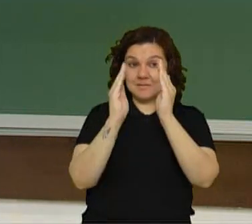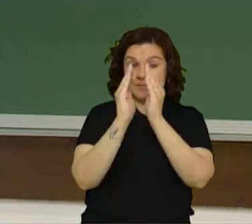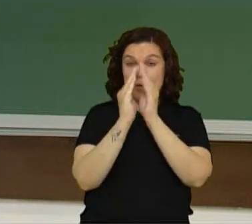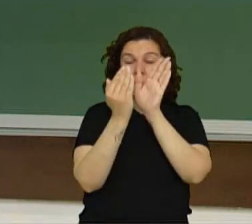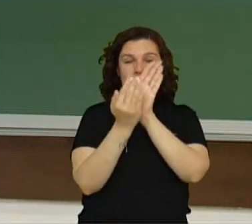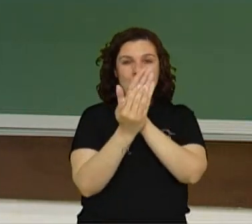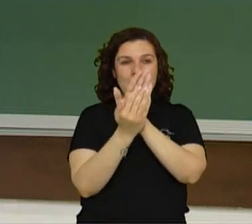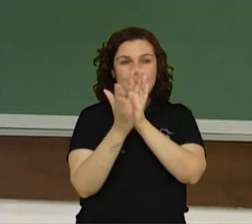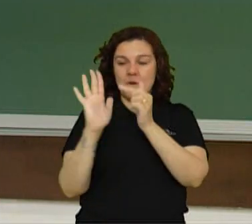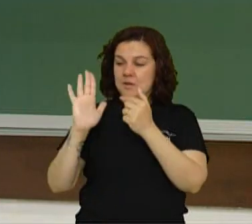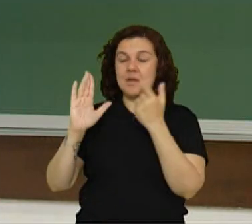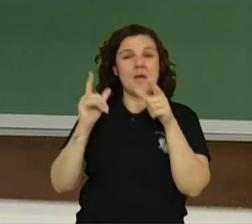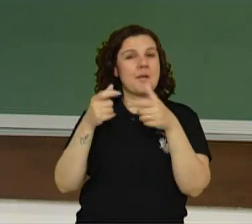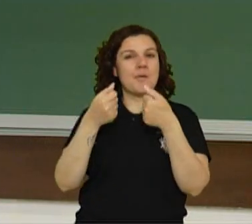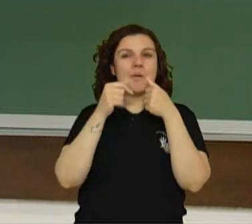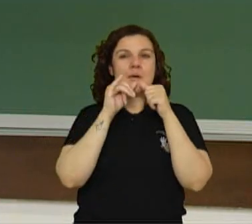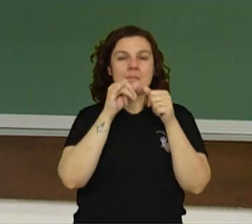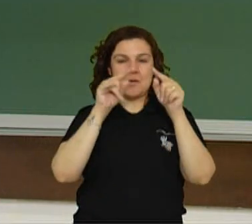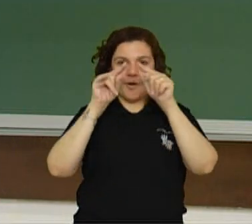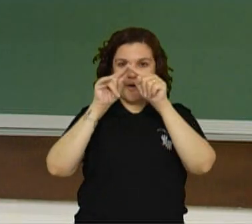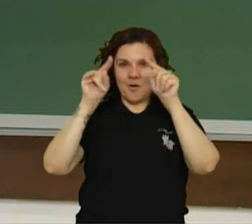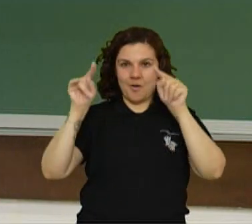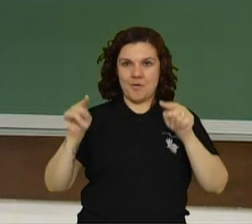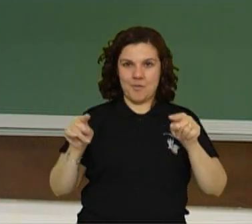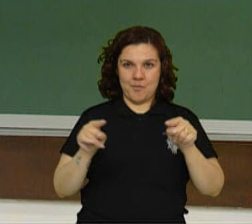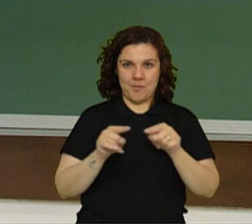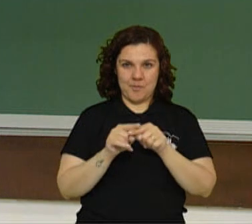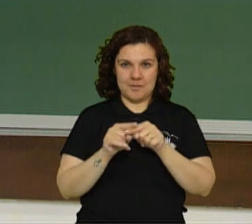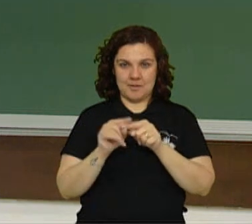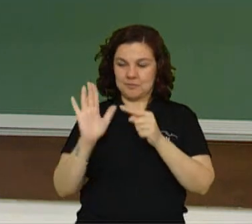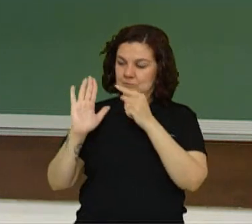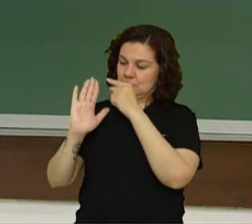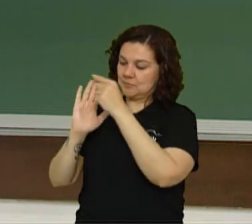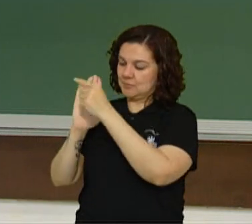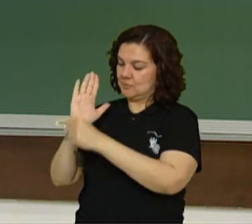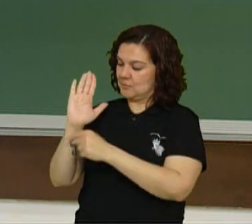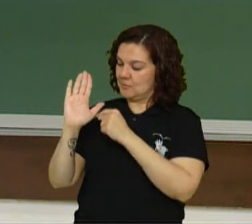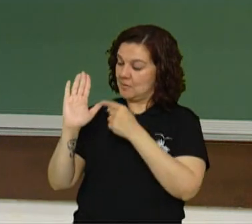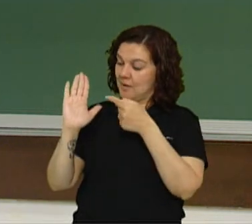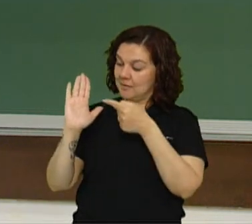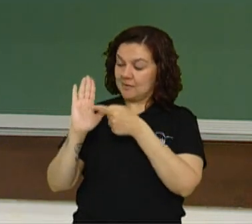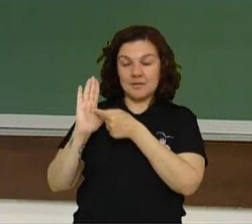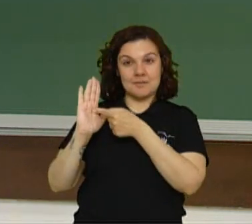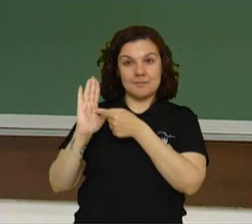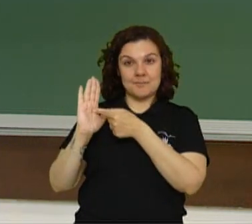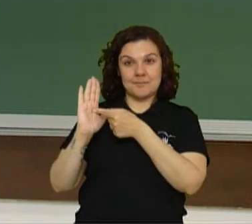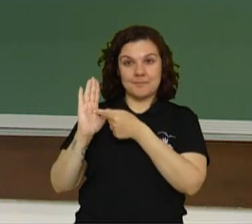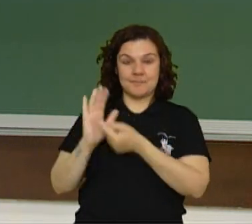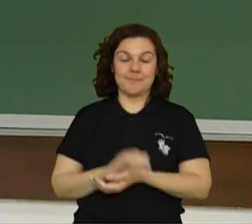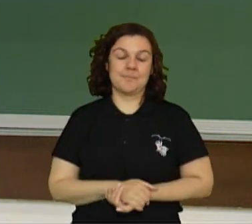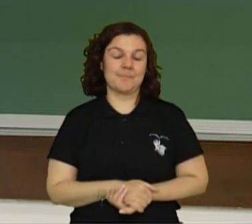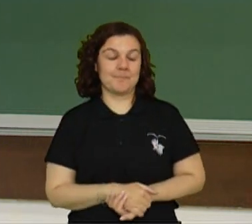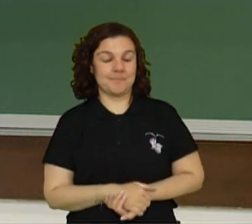no meio. Como se você pegasse aquele quadrado, dobrasse e aquela pontinha que fica no meio, tá?